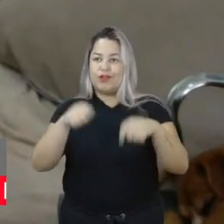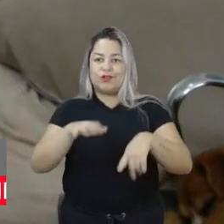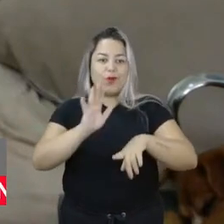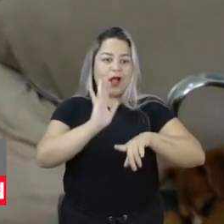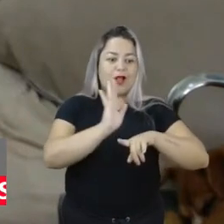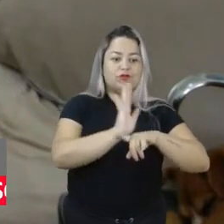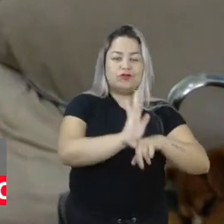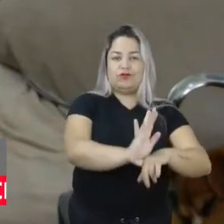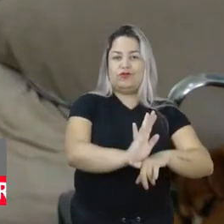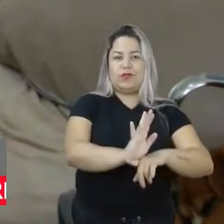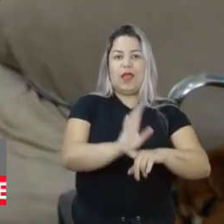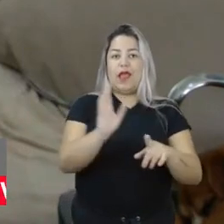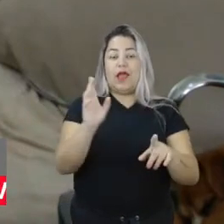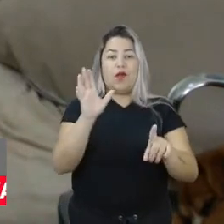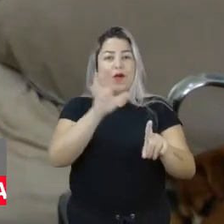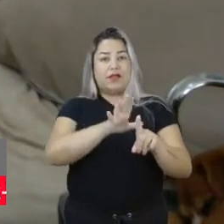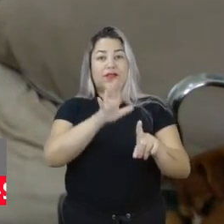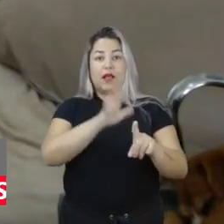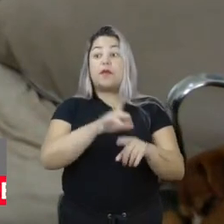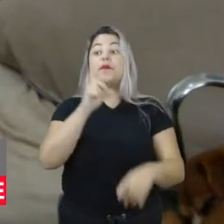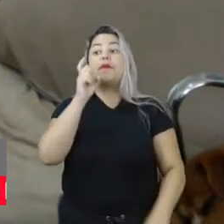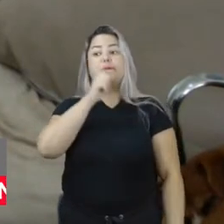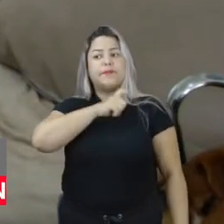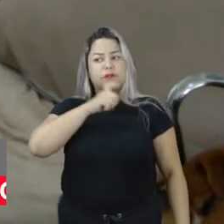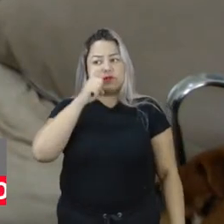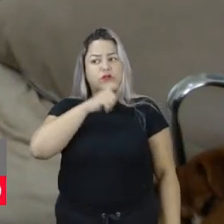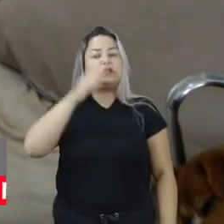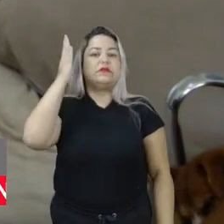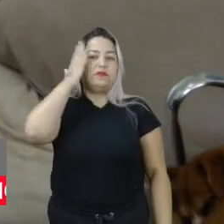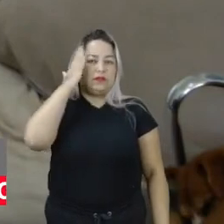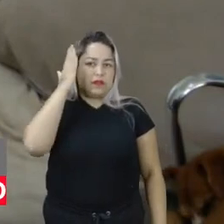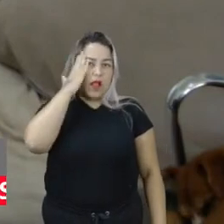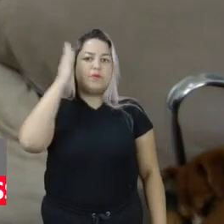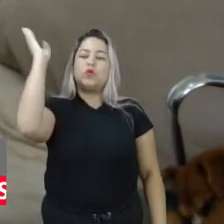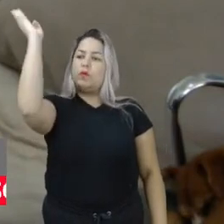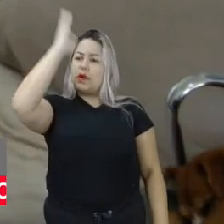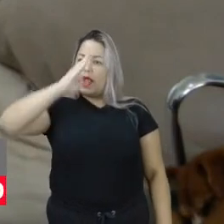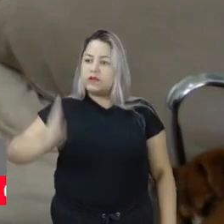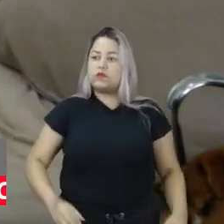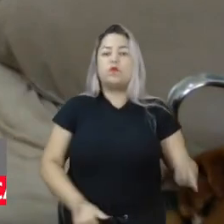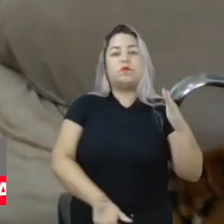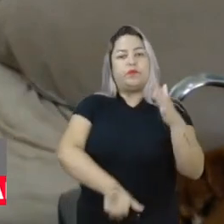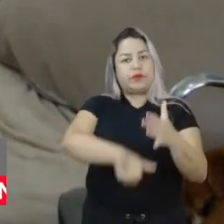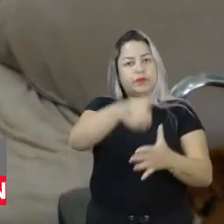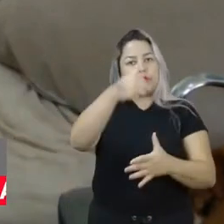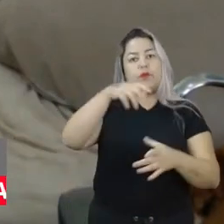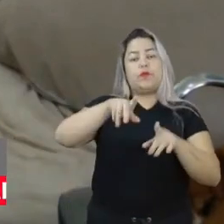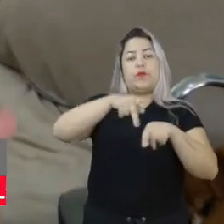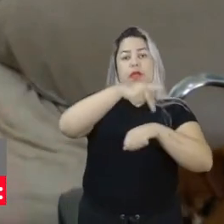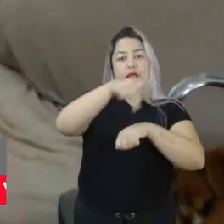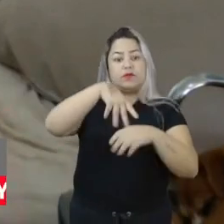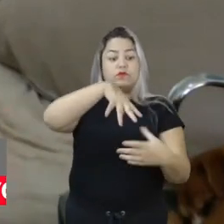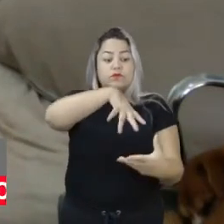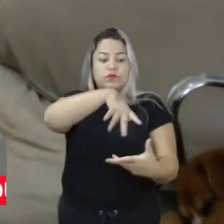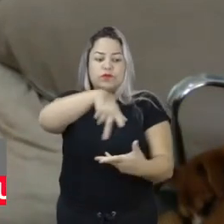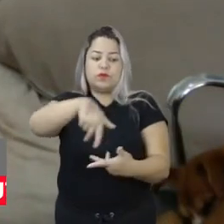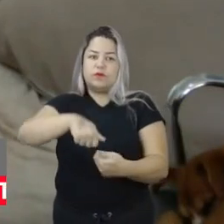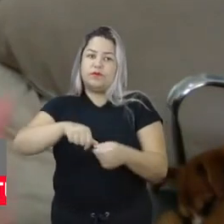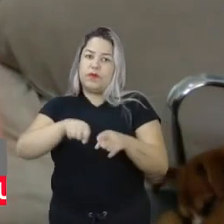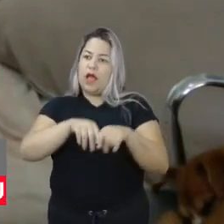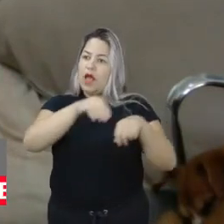uma mentira. Todo mundo que acompanha o noticiário sabe que o Brasil foi o primeiro país do mundo a repatriar